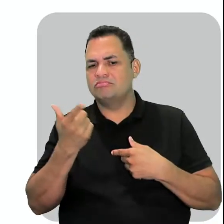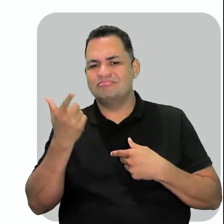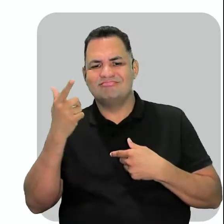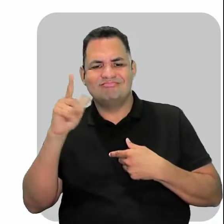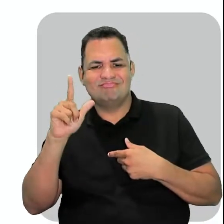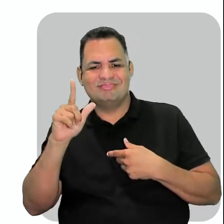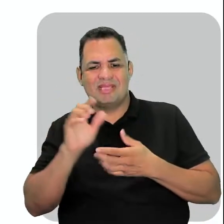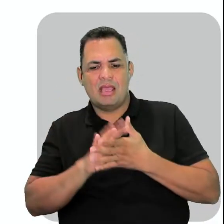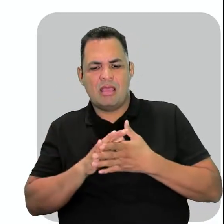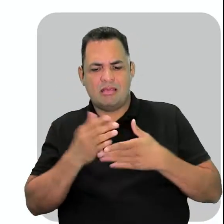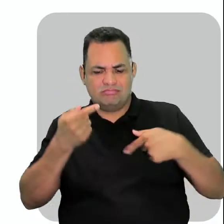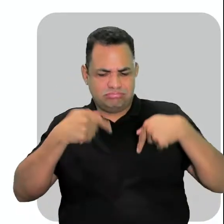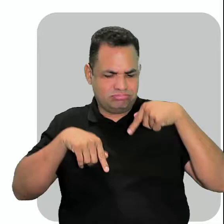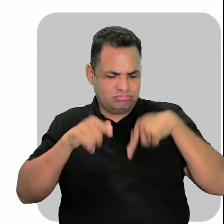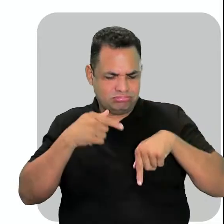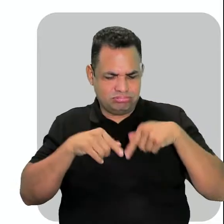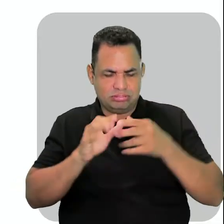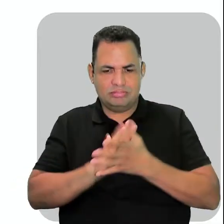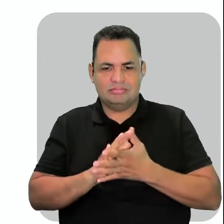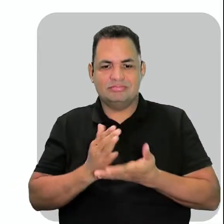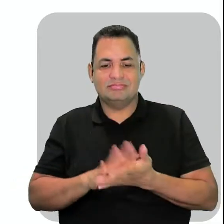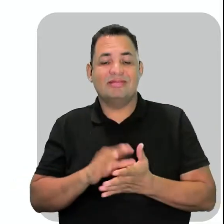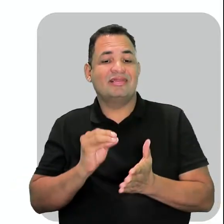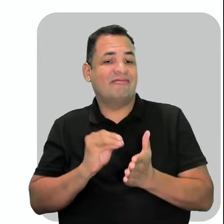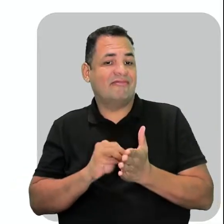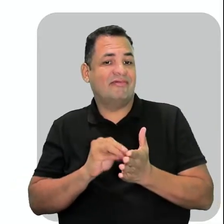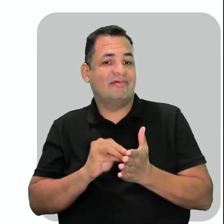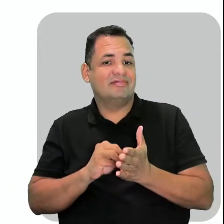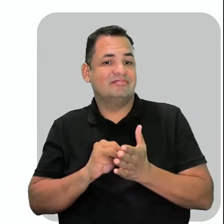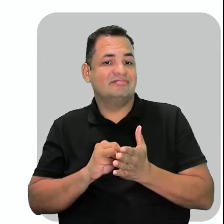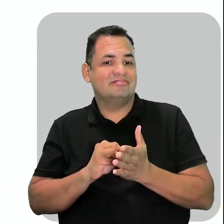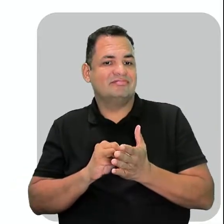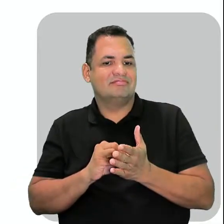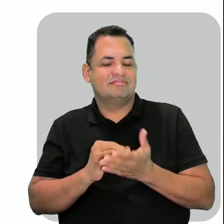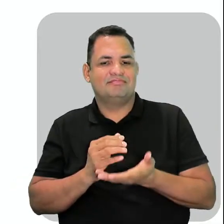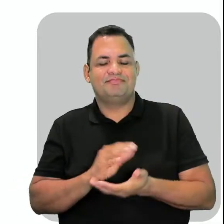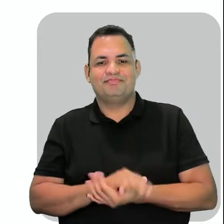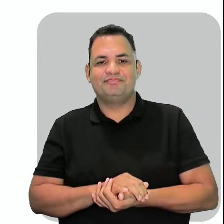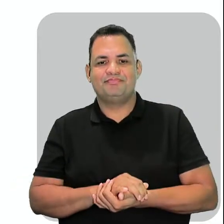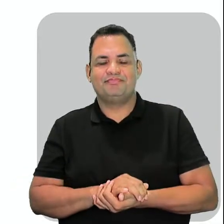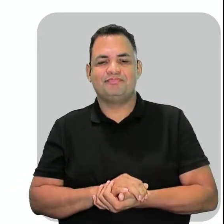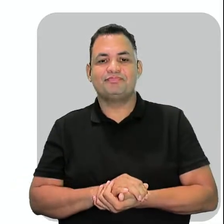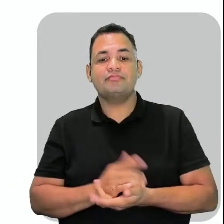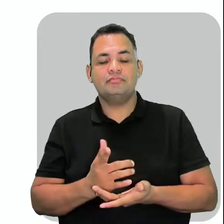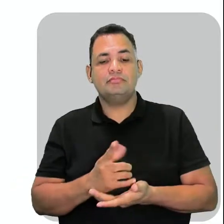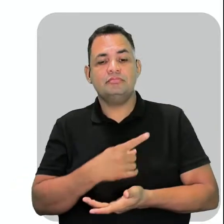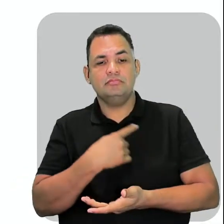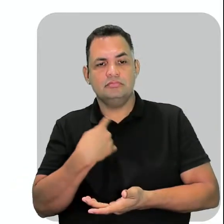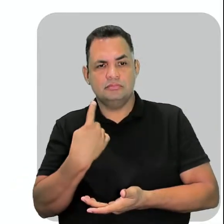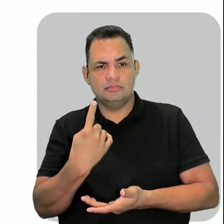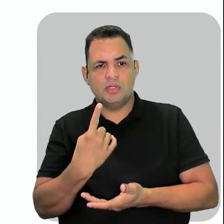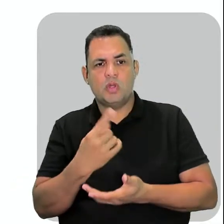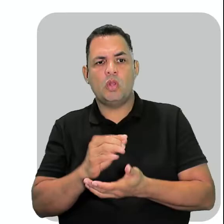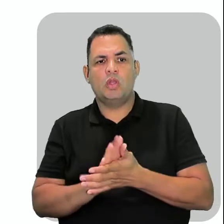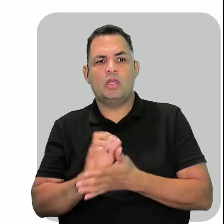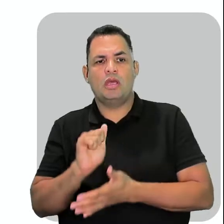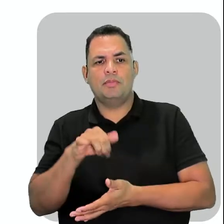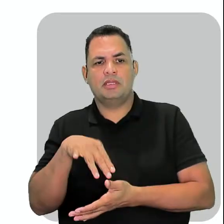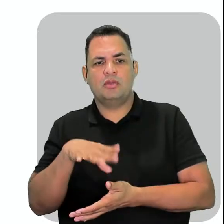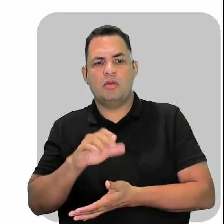ter carência dele para desempenho de funções importantes. Então, por isso que nós chamamos de